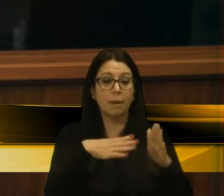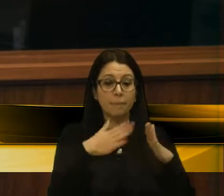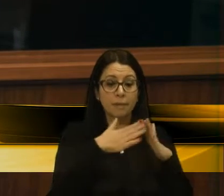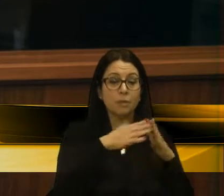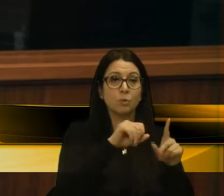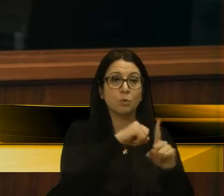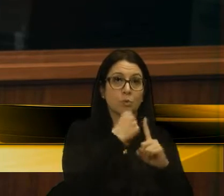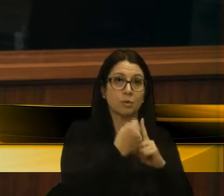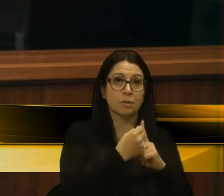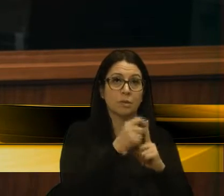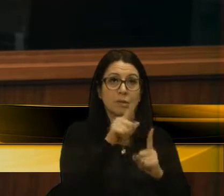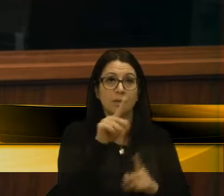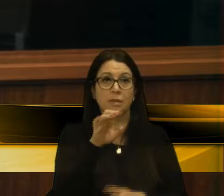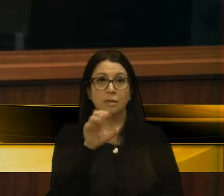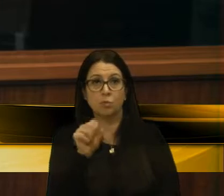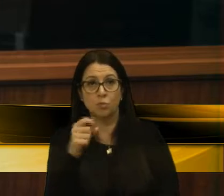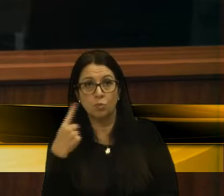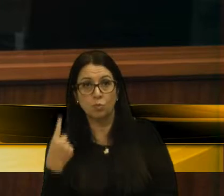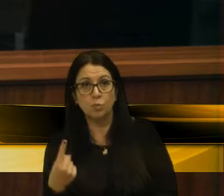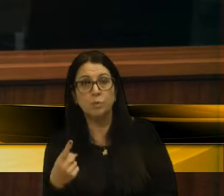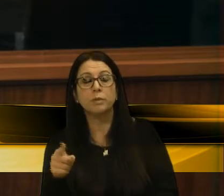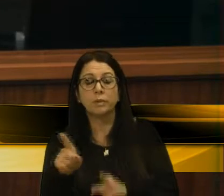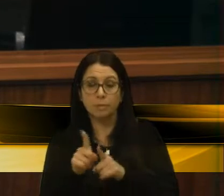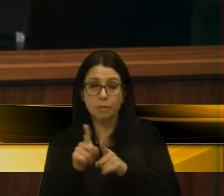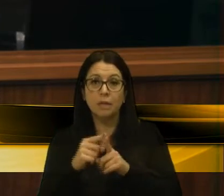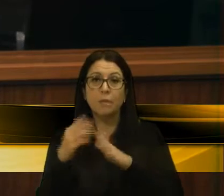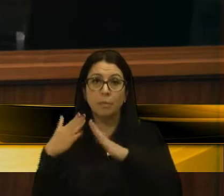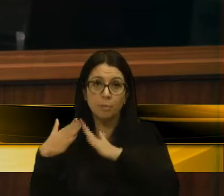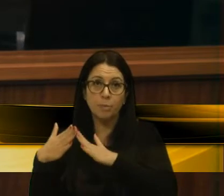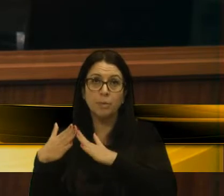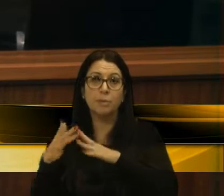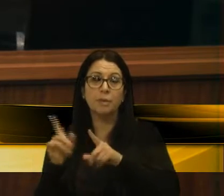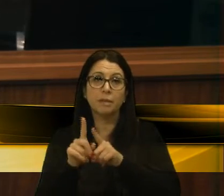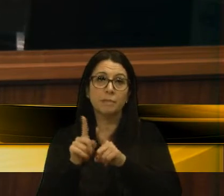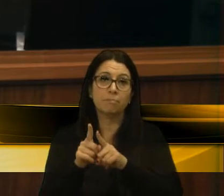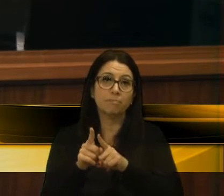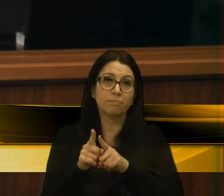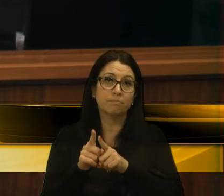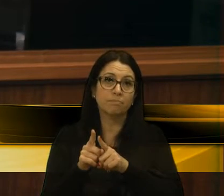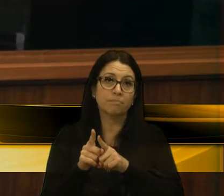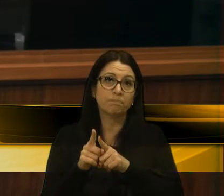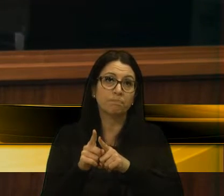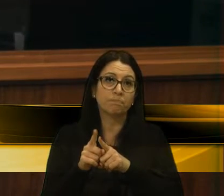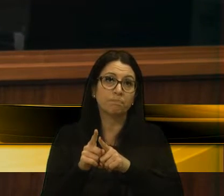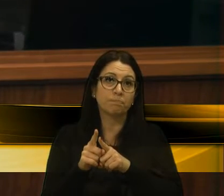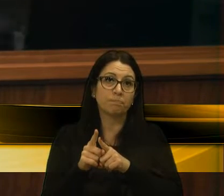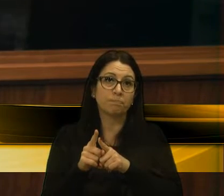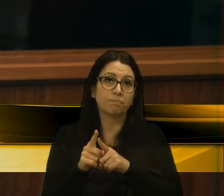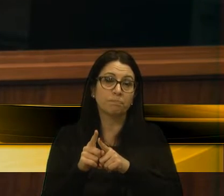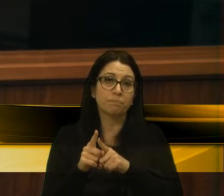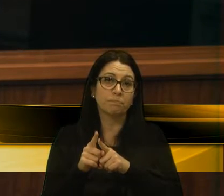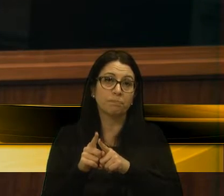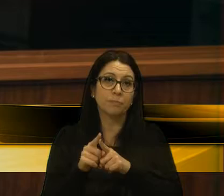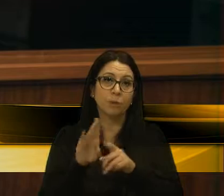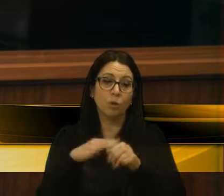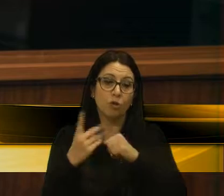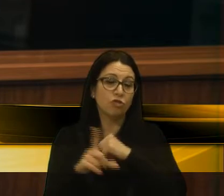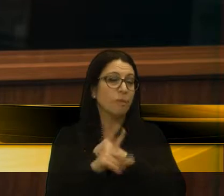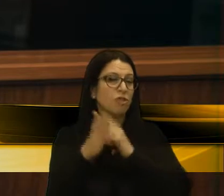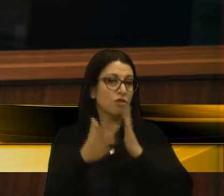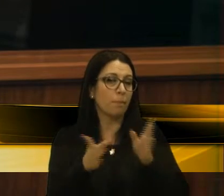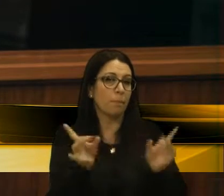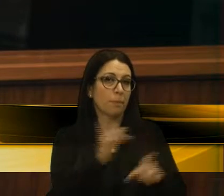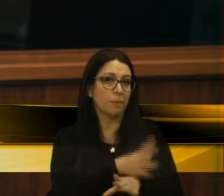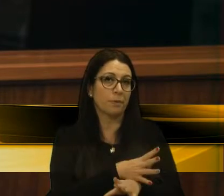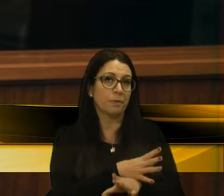As ZEIs 1 também é para habitação, só que, no entanto, é para loteamentos já consolidados, tipo